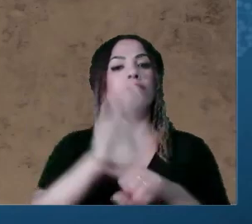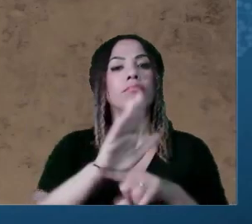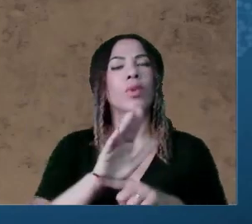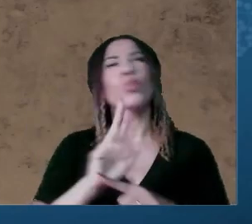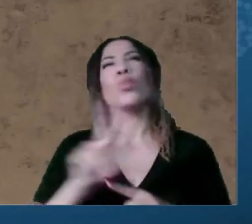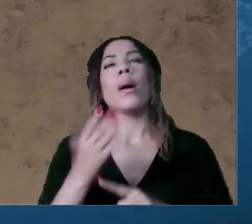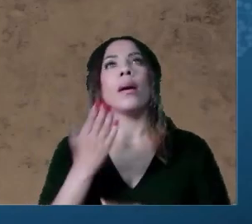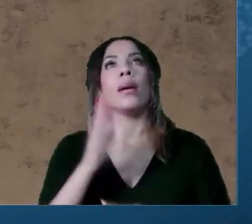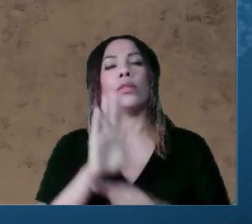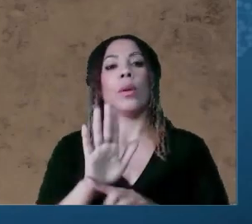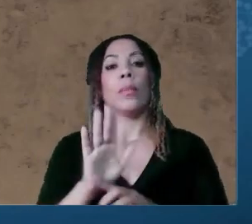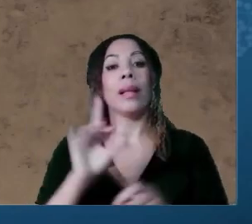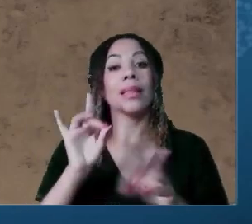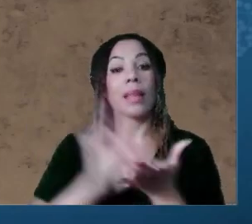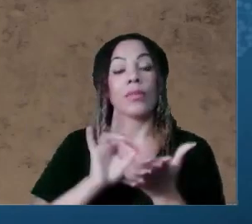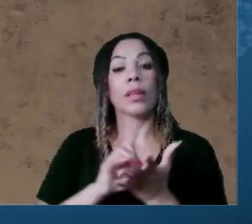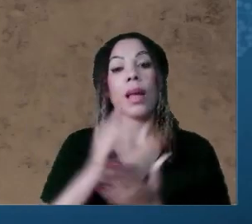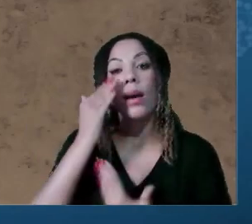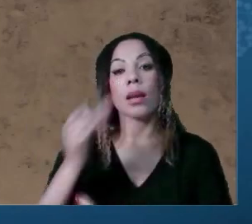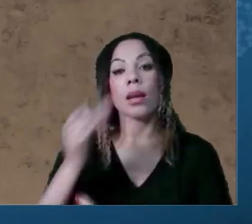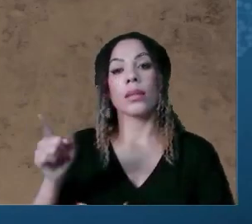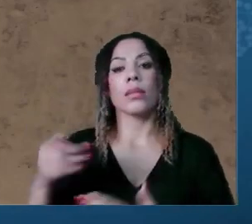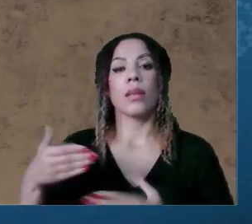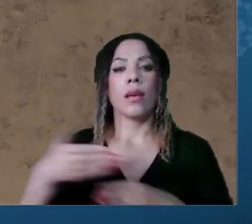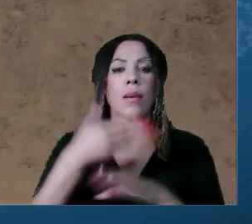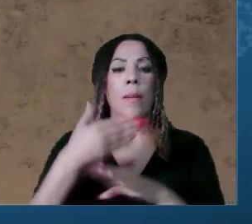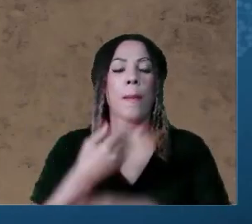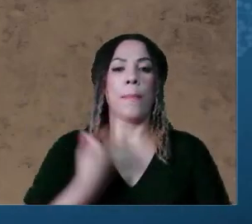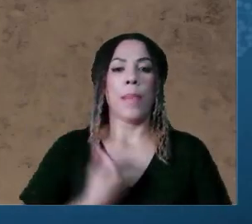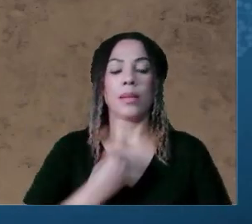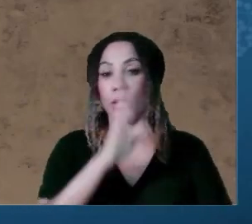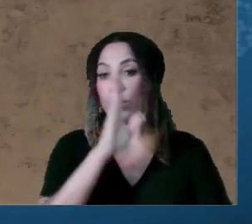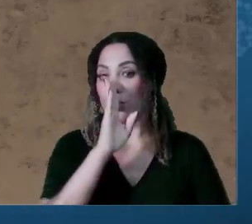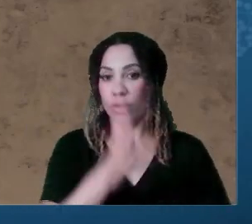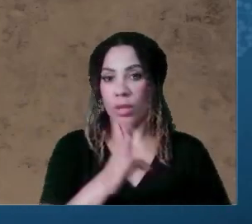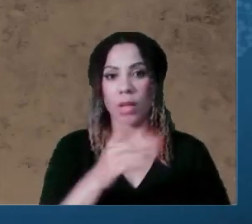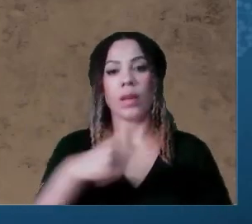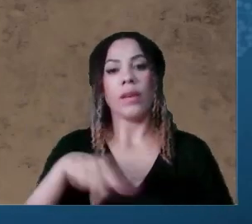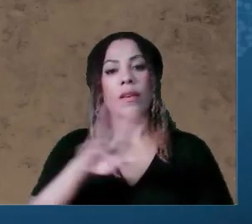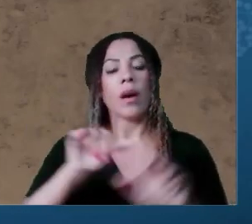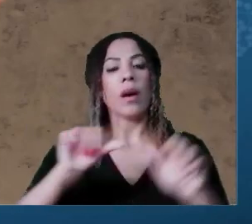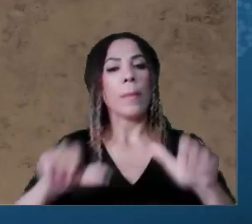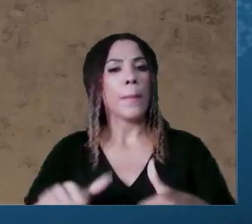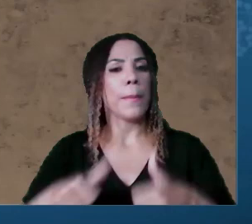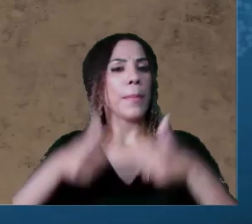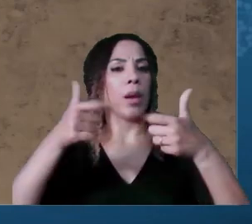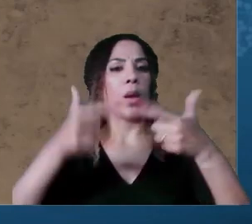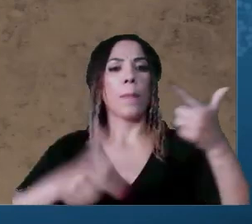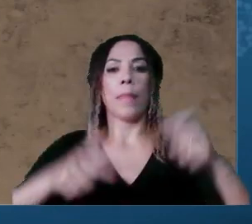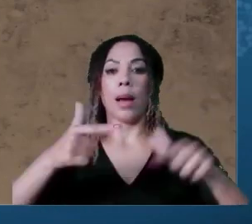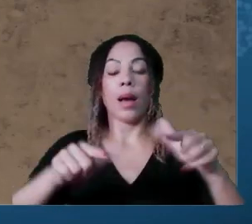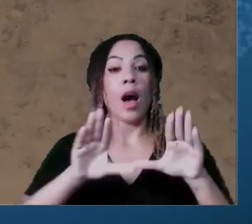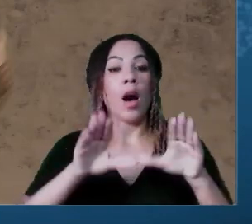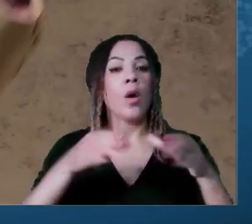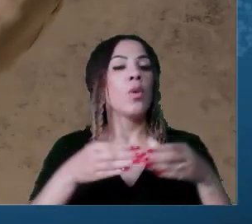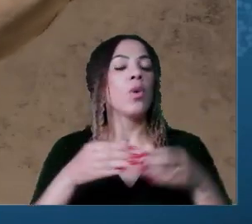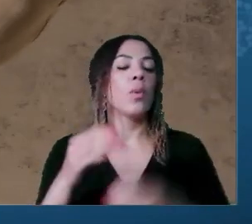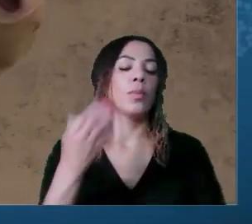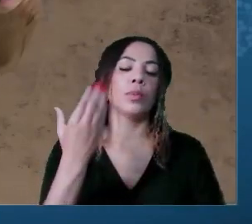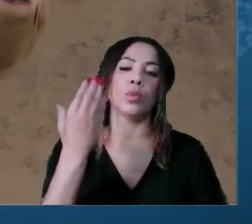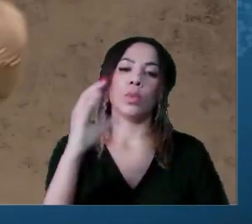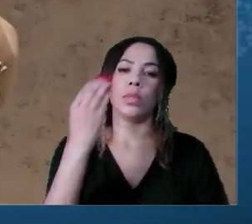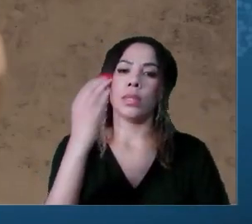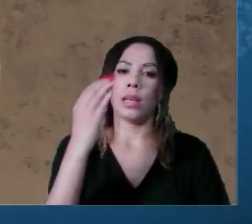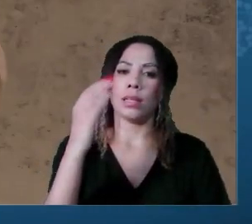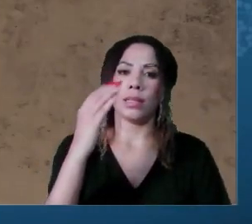pela participação direta, e que vamos aprimorar cada vez mais. A comissão científica, que durante o